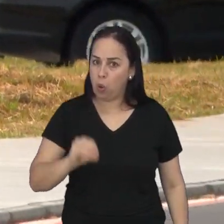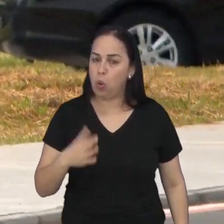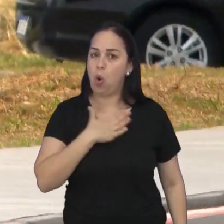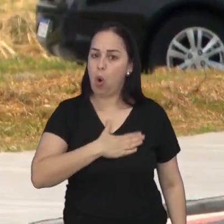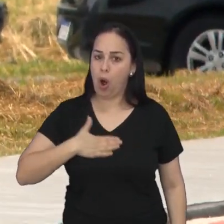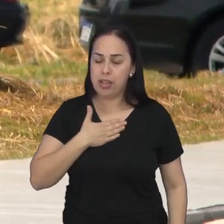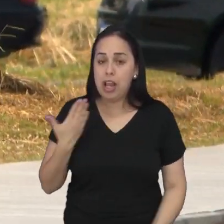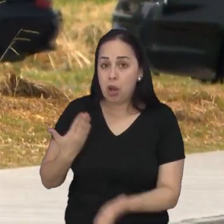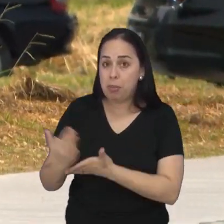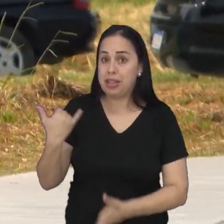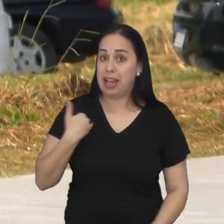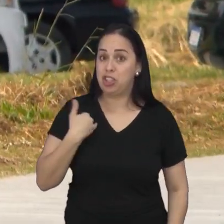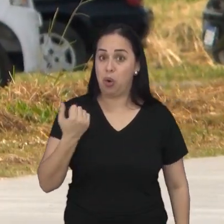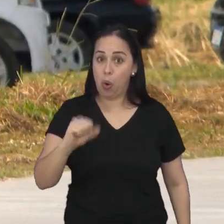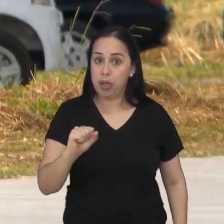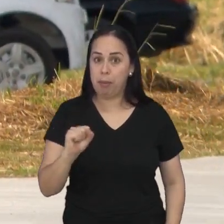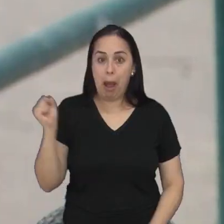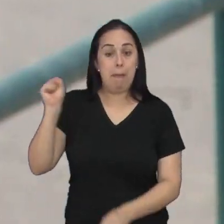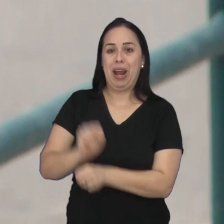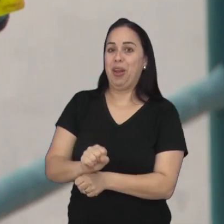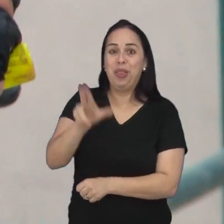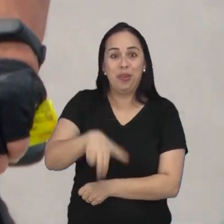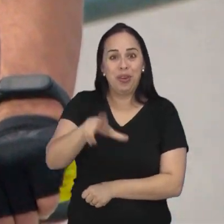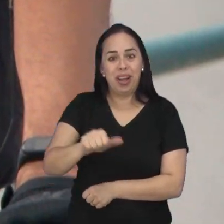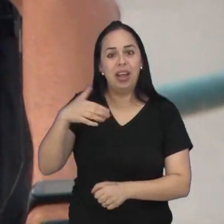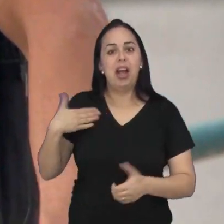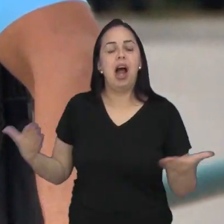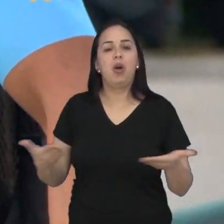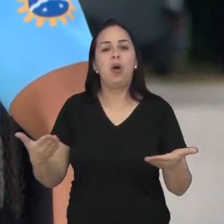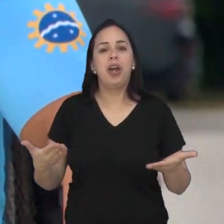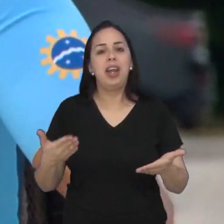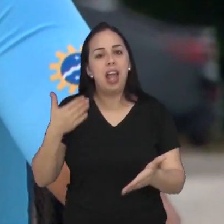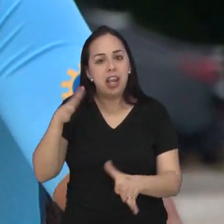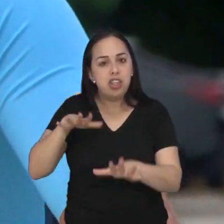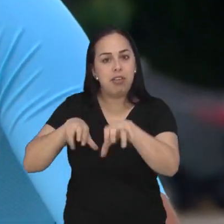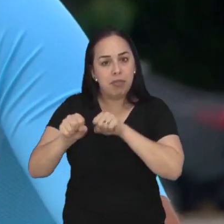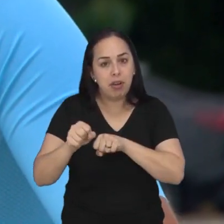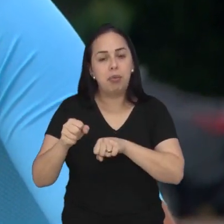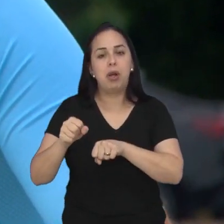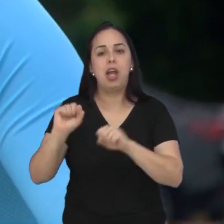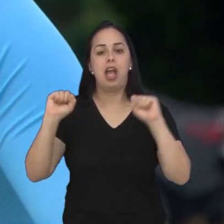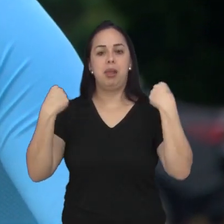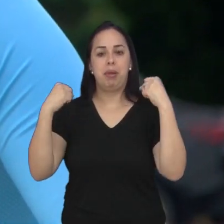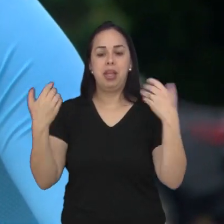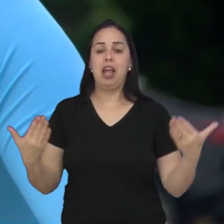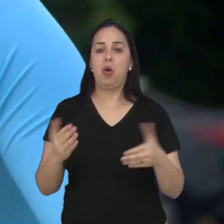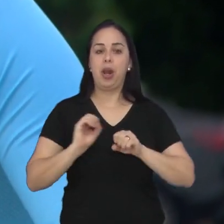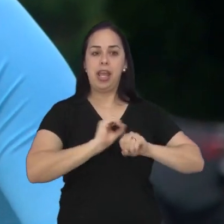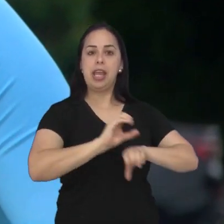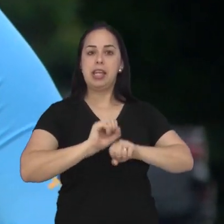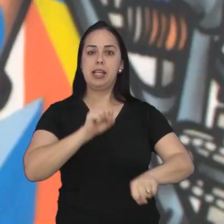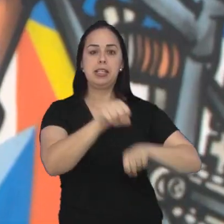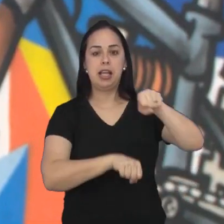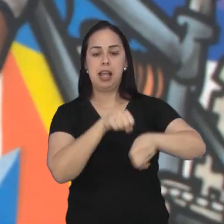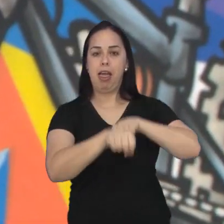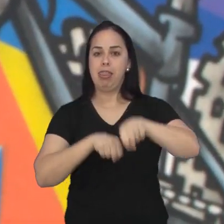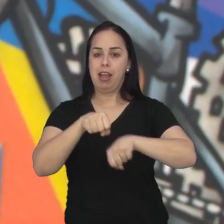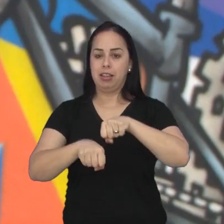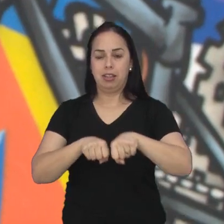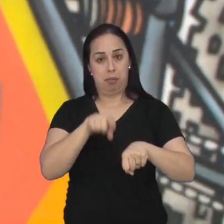Começou aos 8 anos e nunca mais parou. Hoje é formado em educação física e dá aula de ciclismo de estrada.